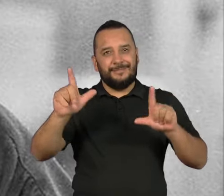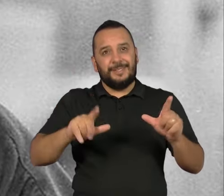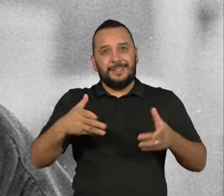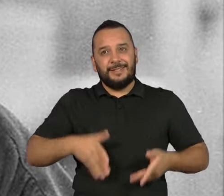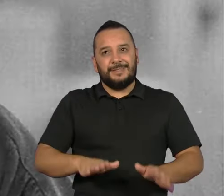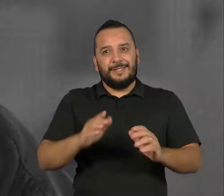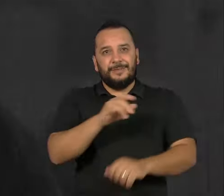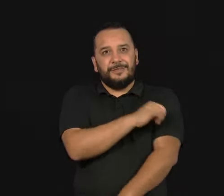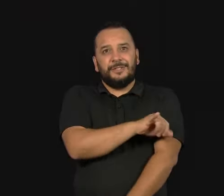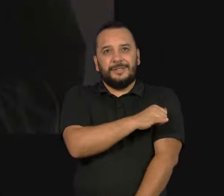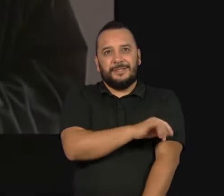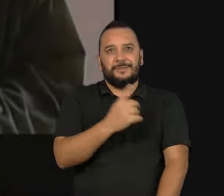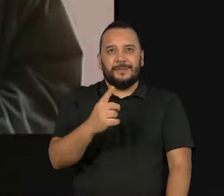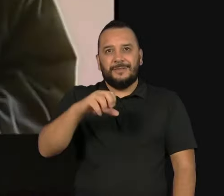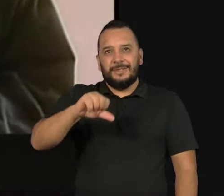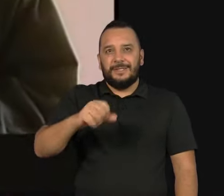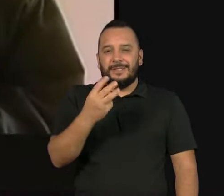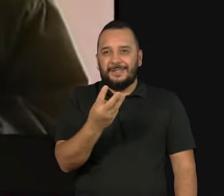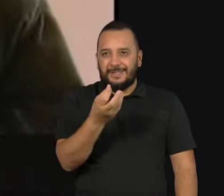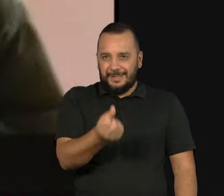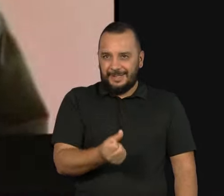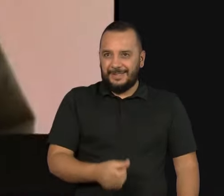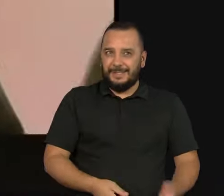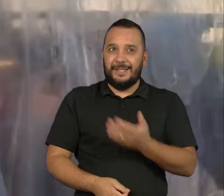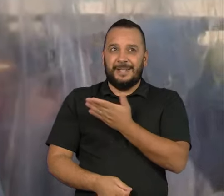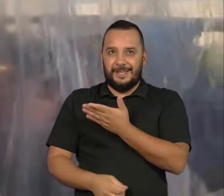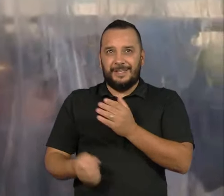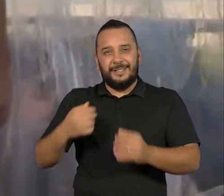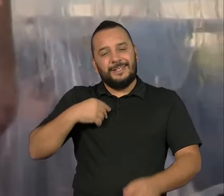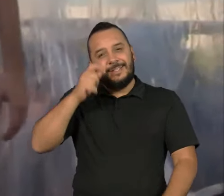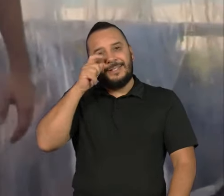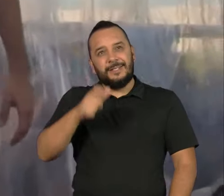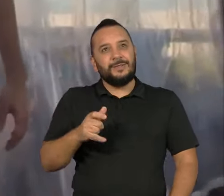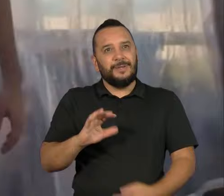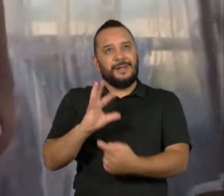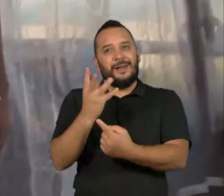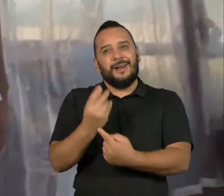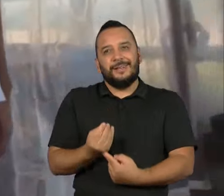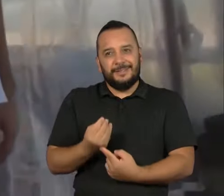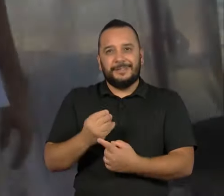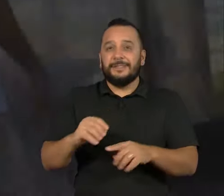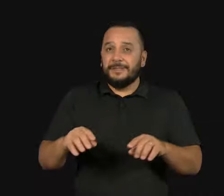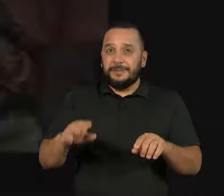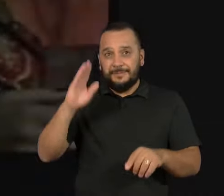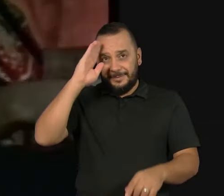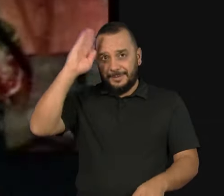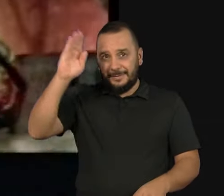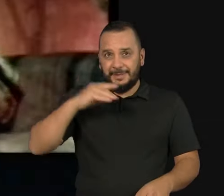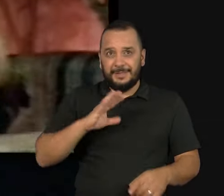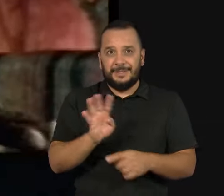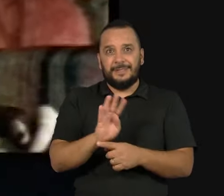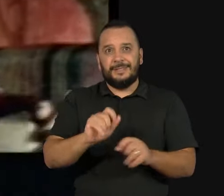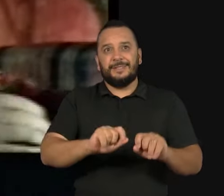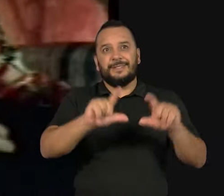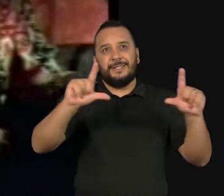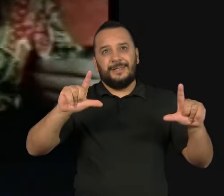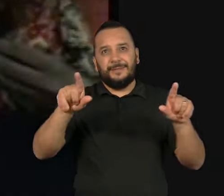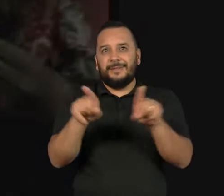em 1936. E desde cedo se interessou pelas artes, especialmente pelo cinema e o